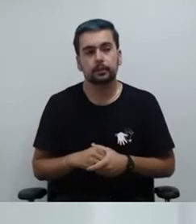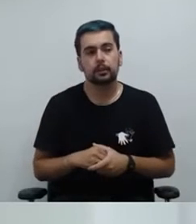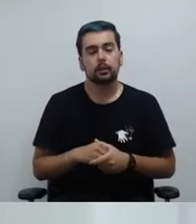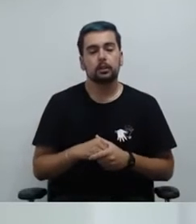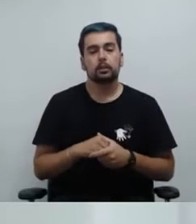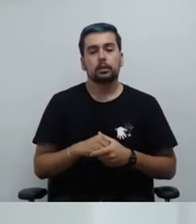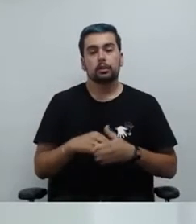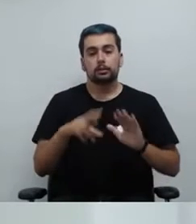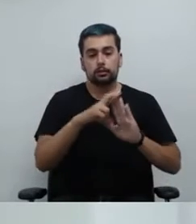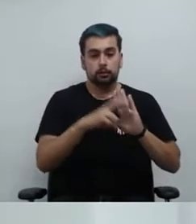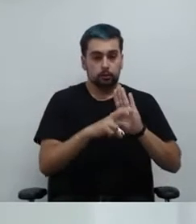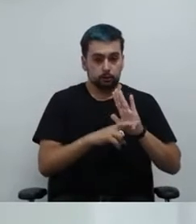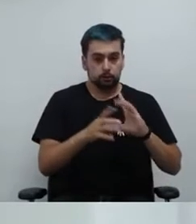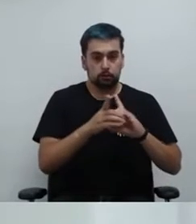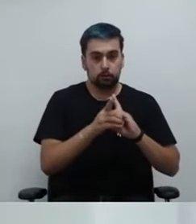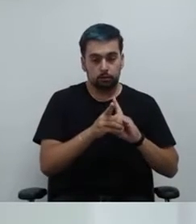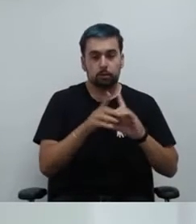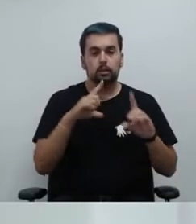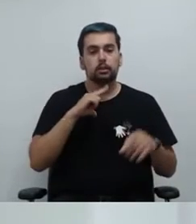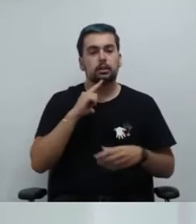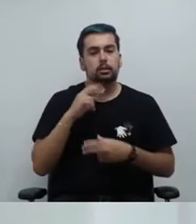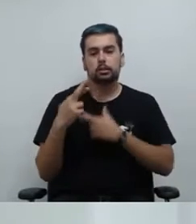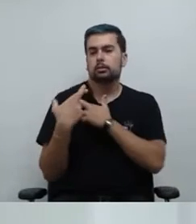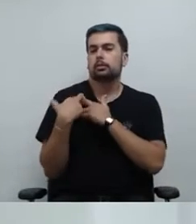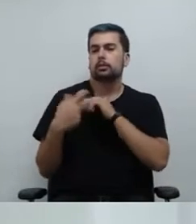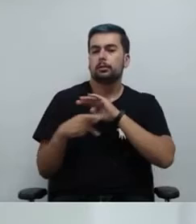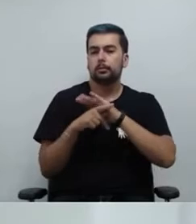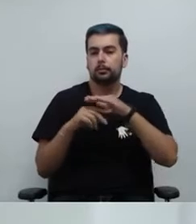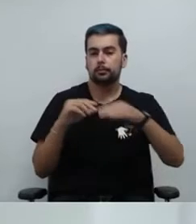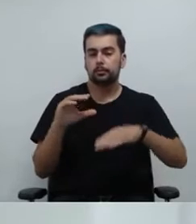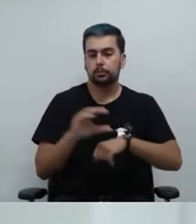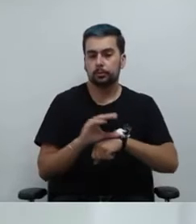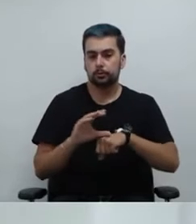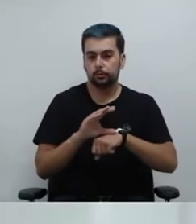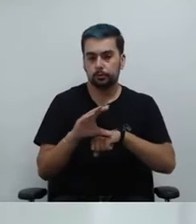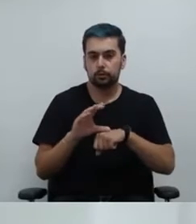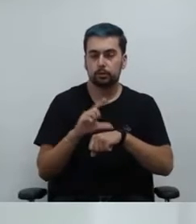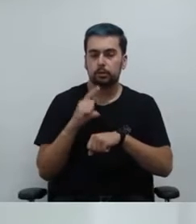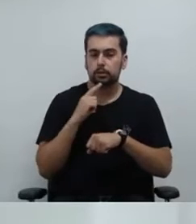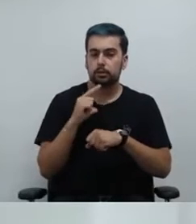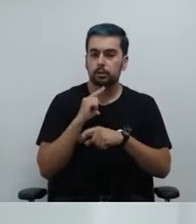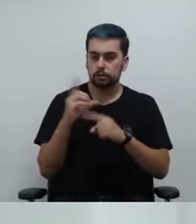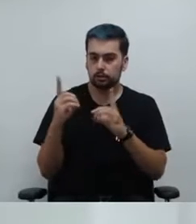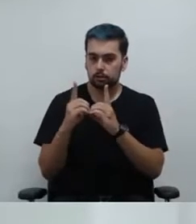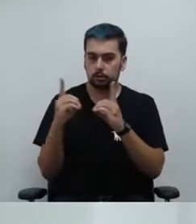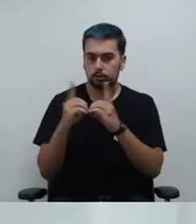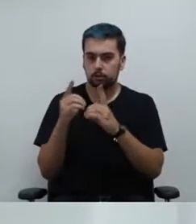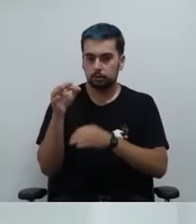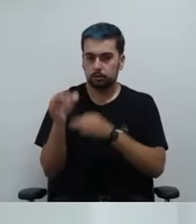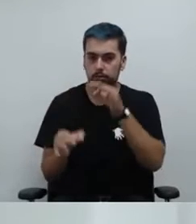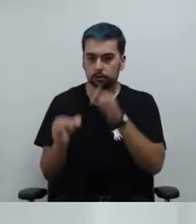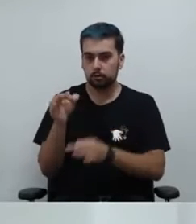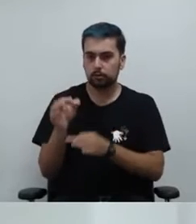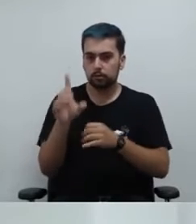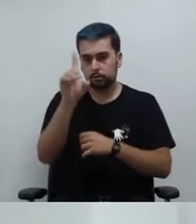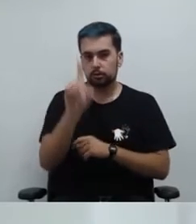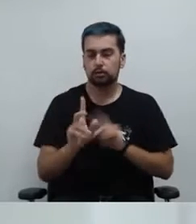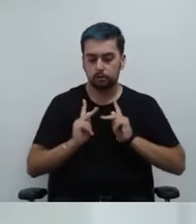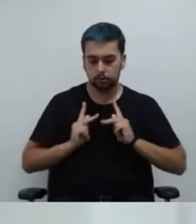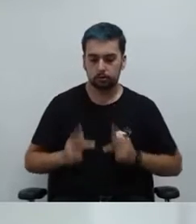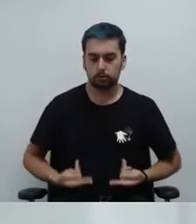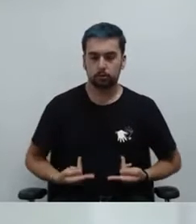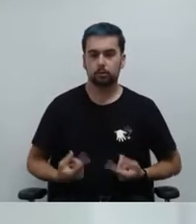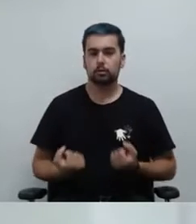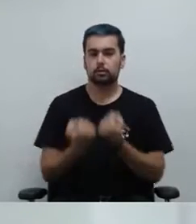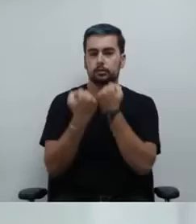democrático, a Defensoria Pública tem a missão constitucional de prestar orientação jurídica, promover os direitos humanos e a defesa dos